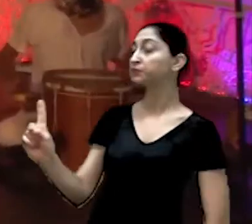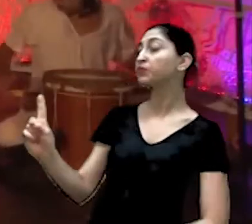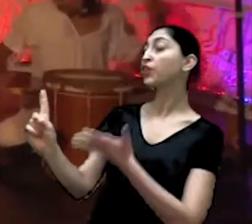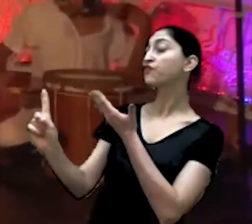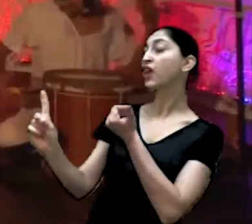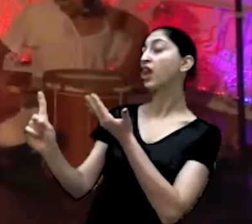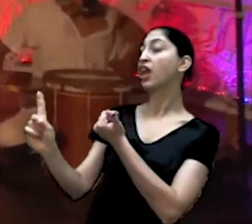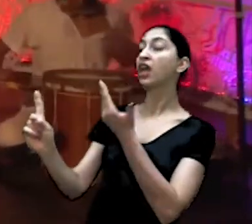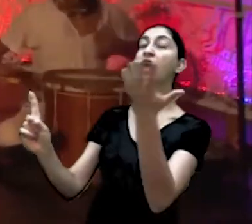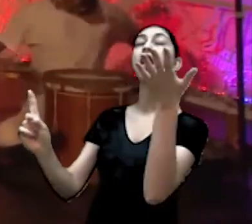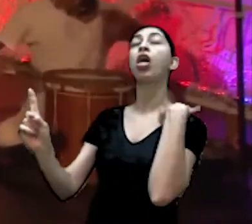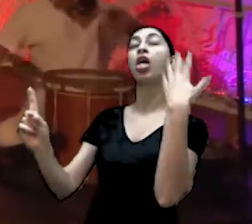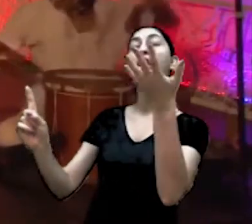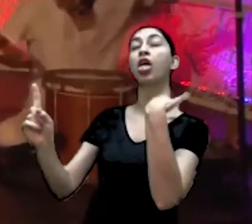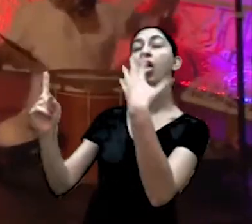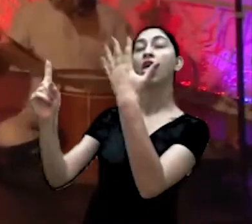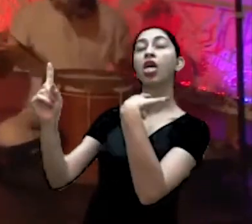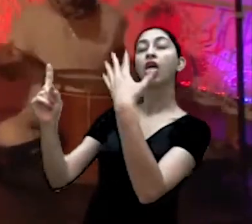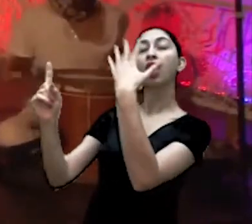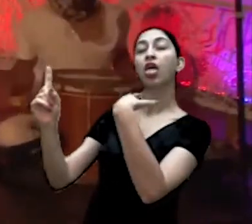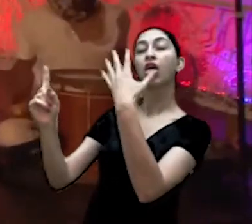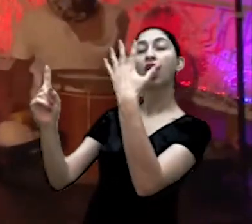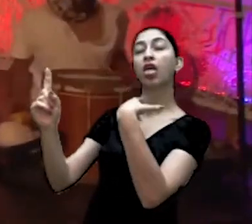que tá calor.